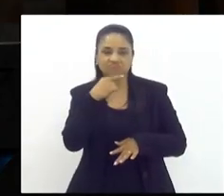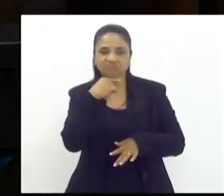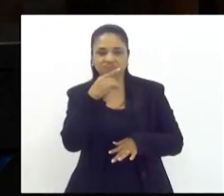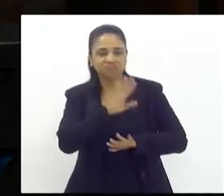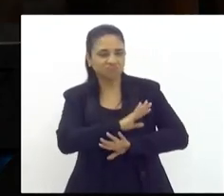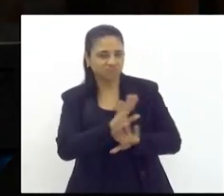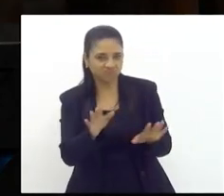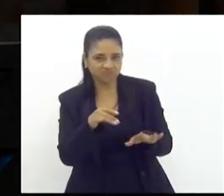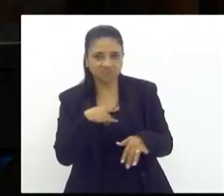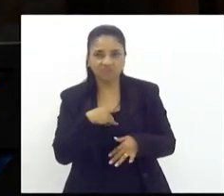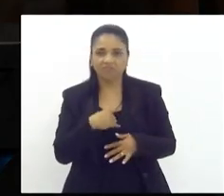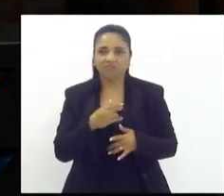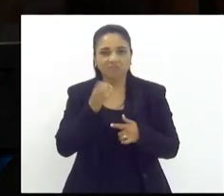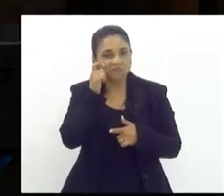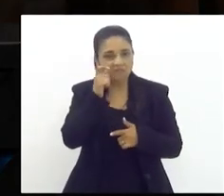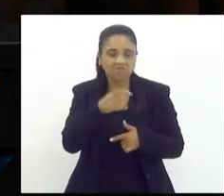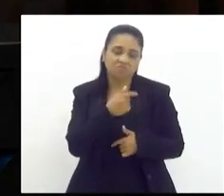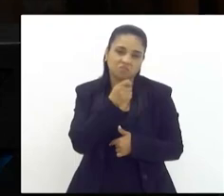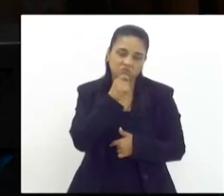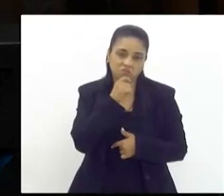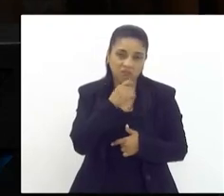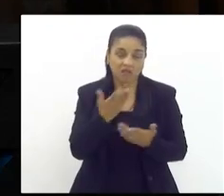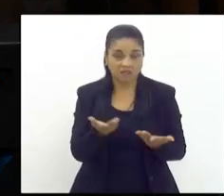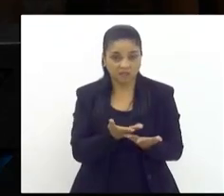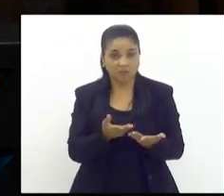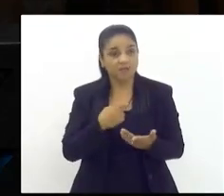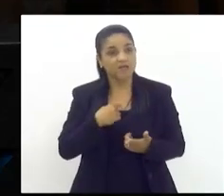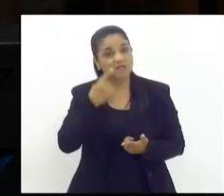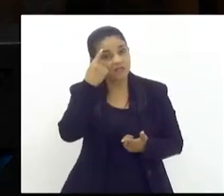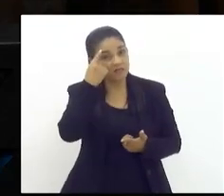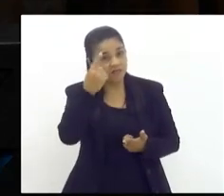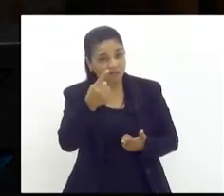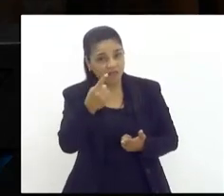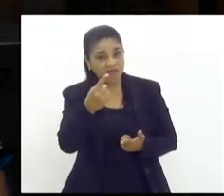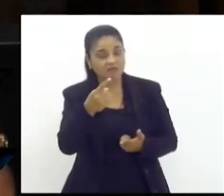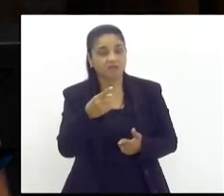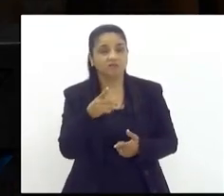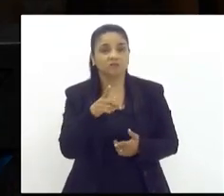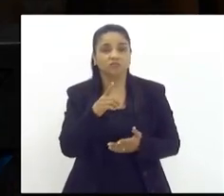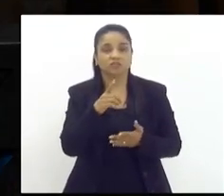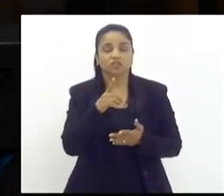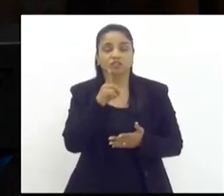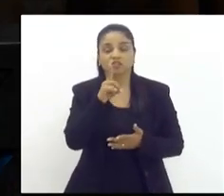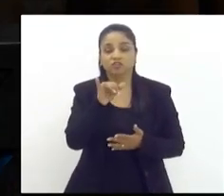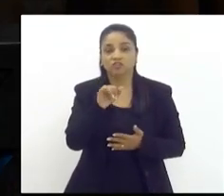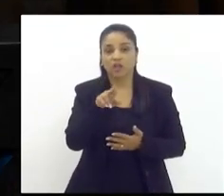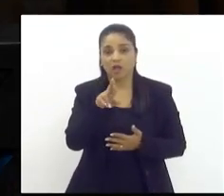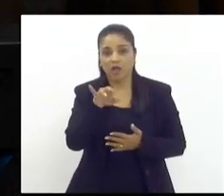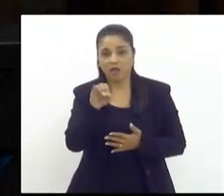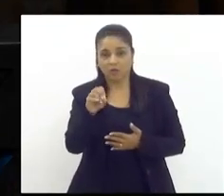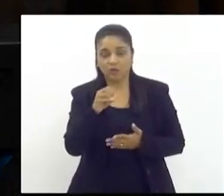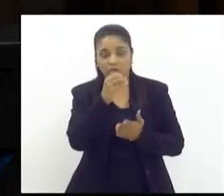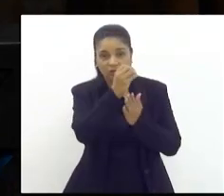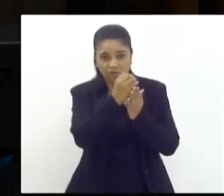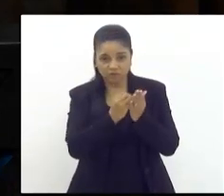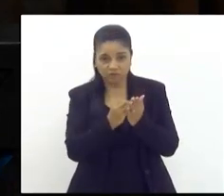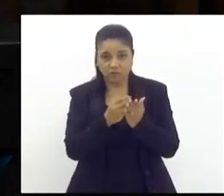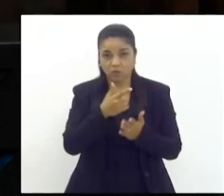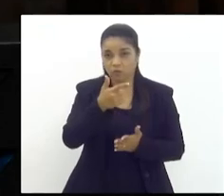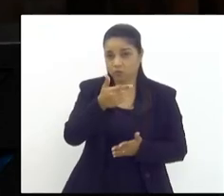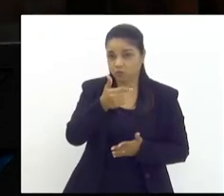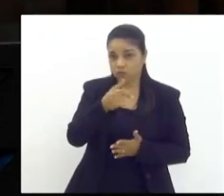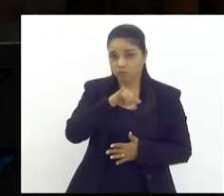essas famílias e aí para termos ideia do Diário Oficial de 12 de julho